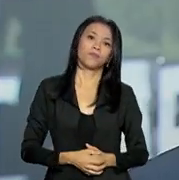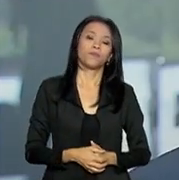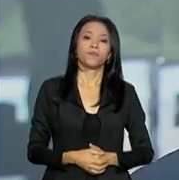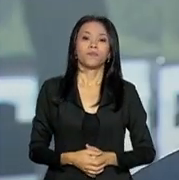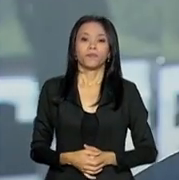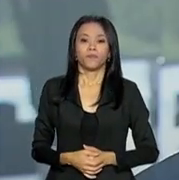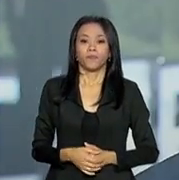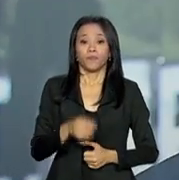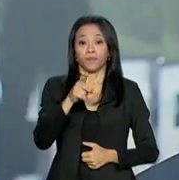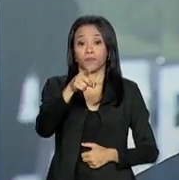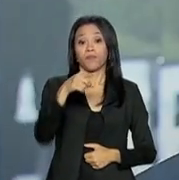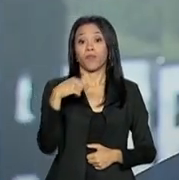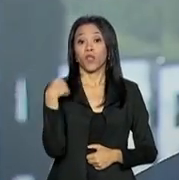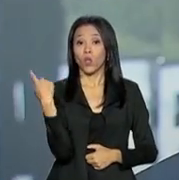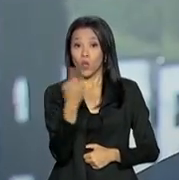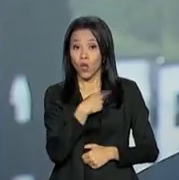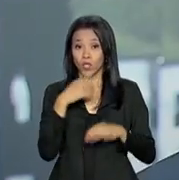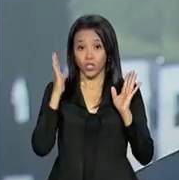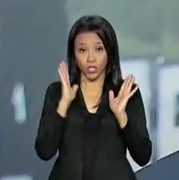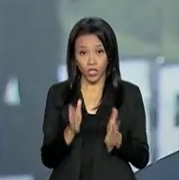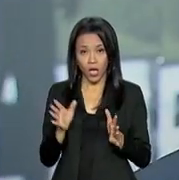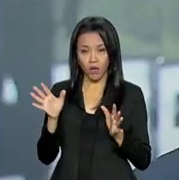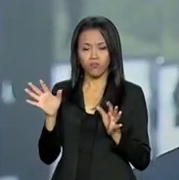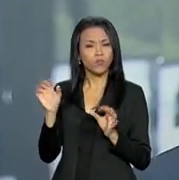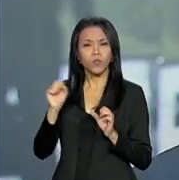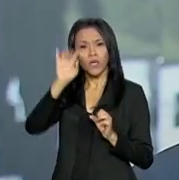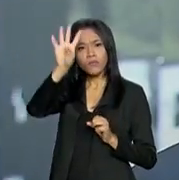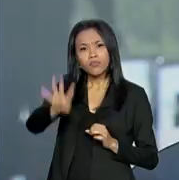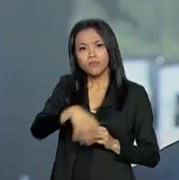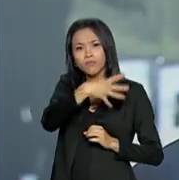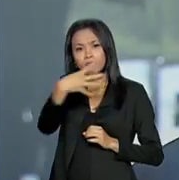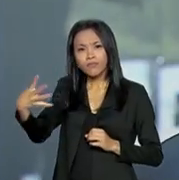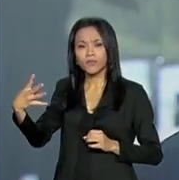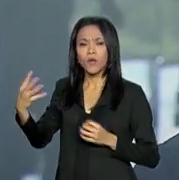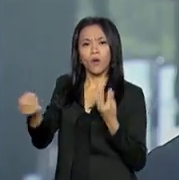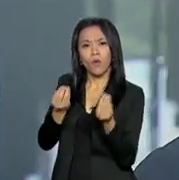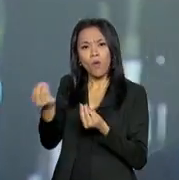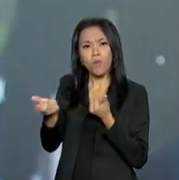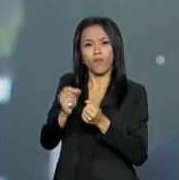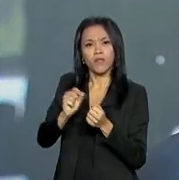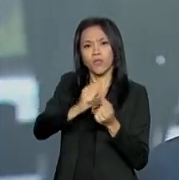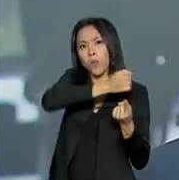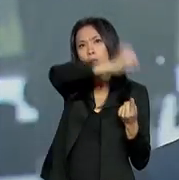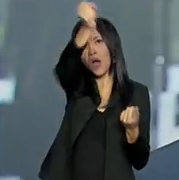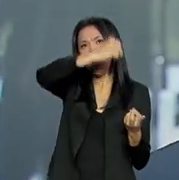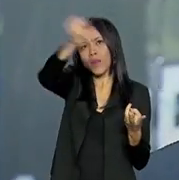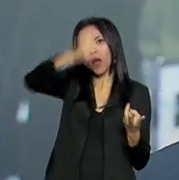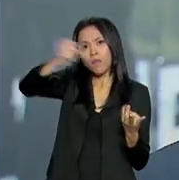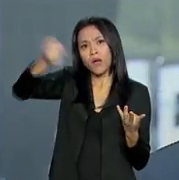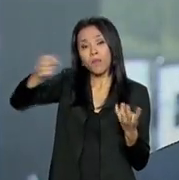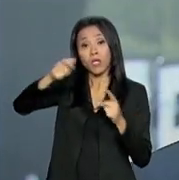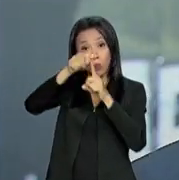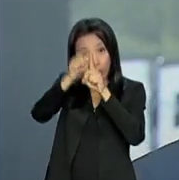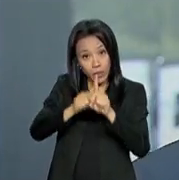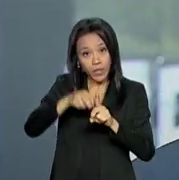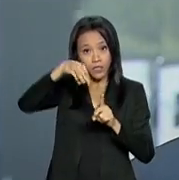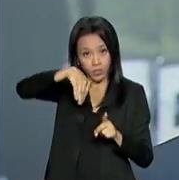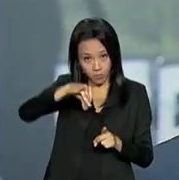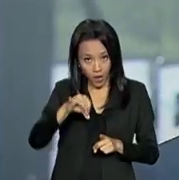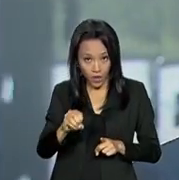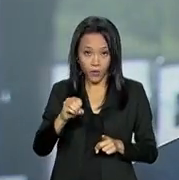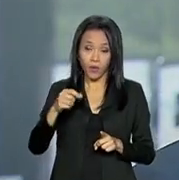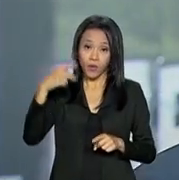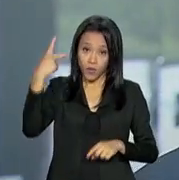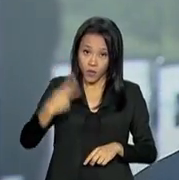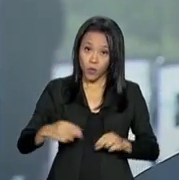definimos uma um cronograma de interiorização para o mês de maio é o meu mds neste momento